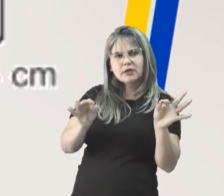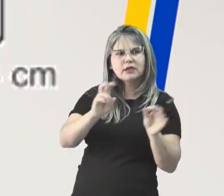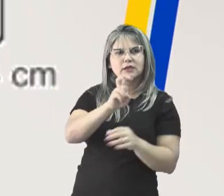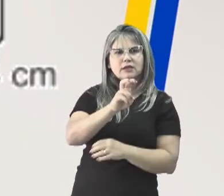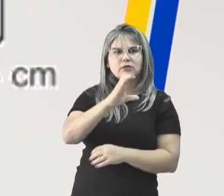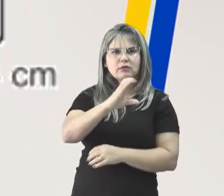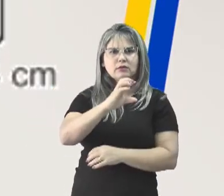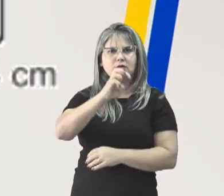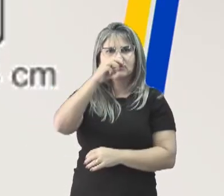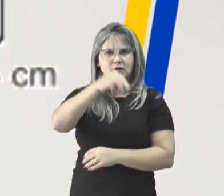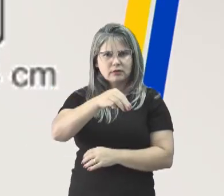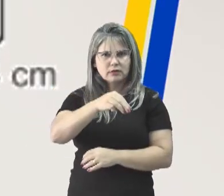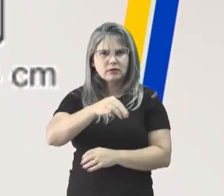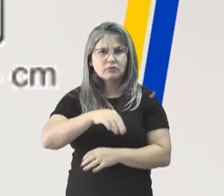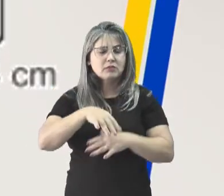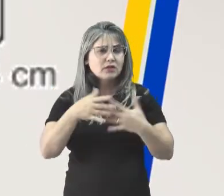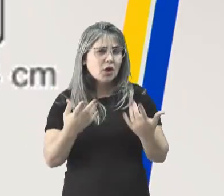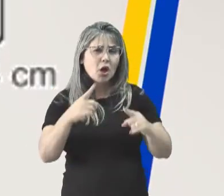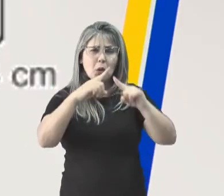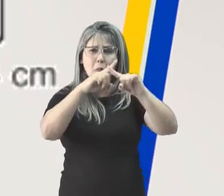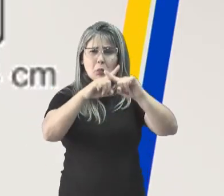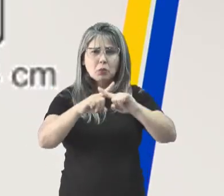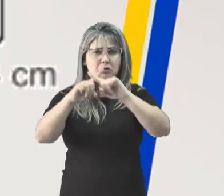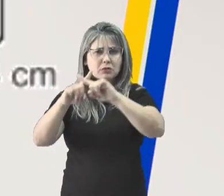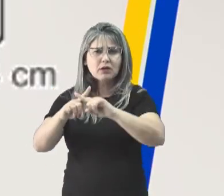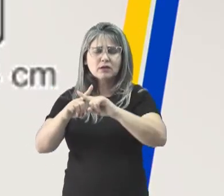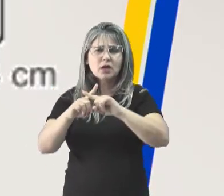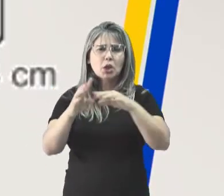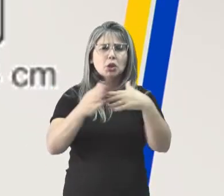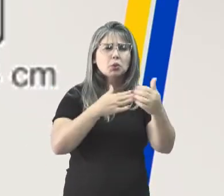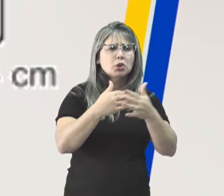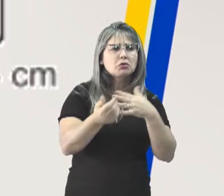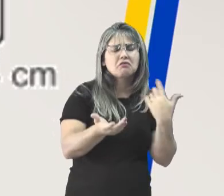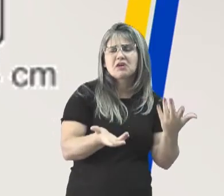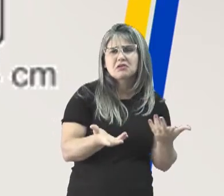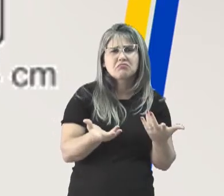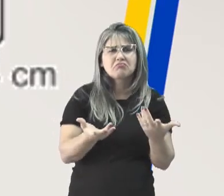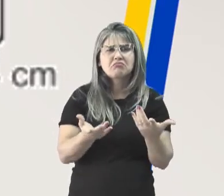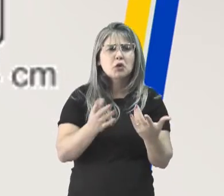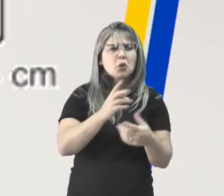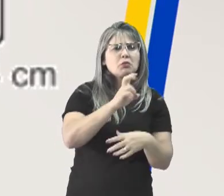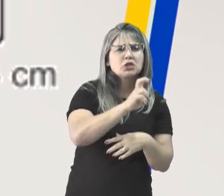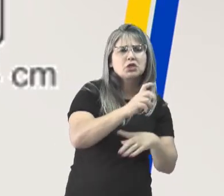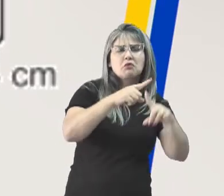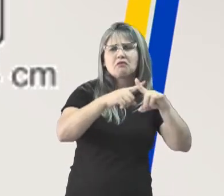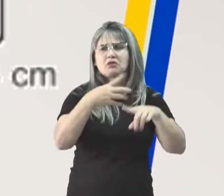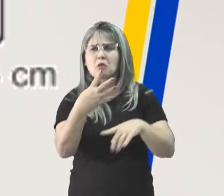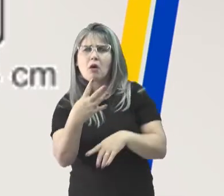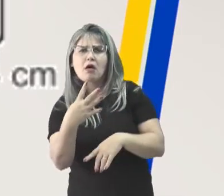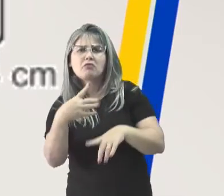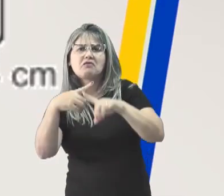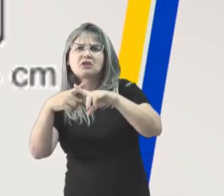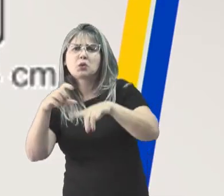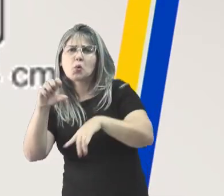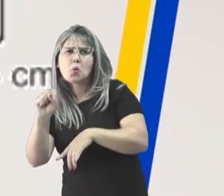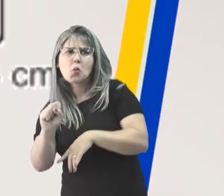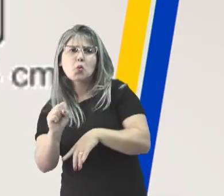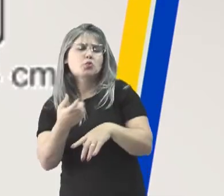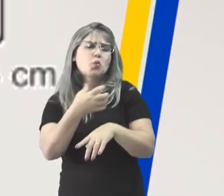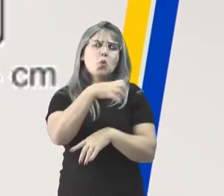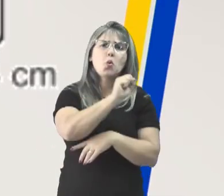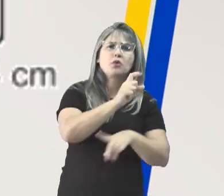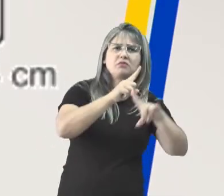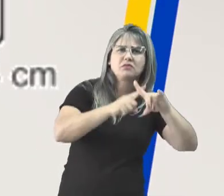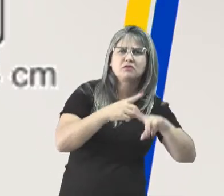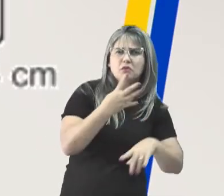multiplicação, a ordem não importa. Só eu não sei quando é o que é o C, quando é que é o L, qual é o H. Gente, essa figura pode virar de cabeça para baixo,